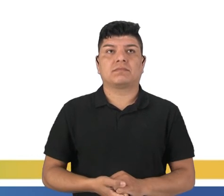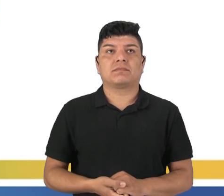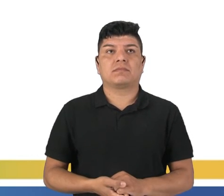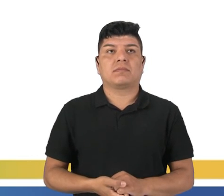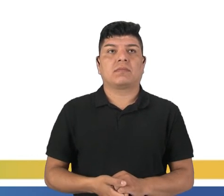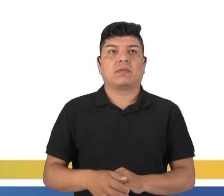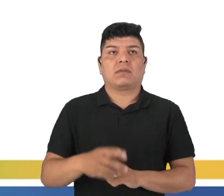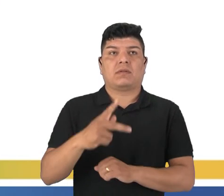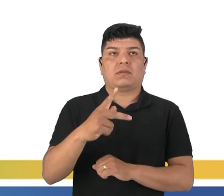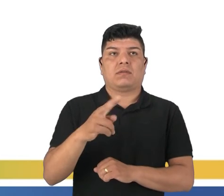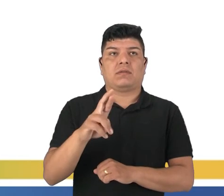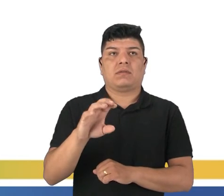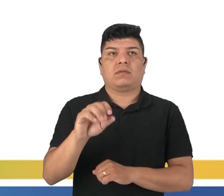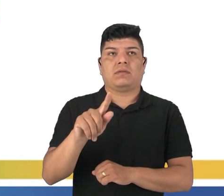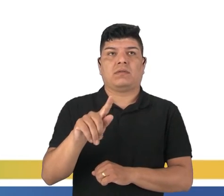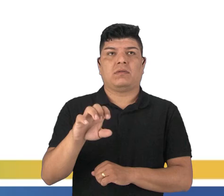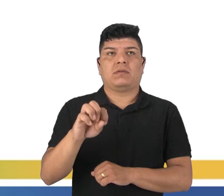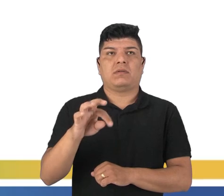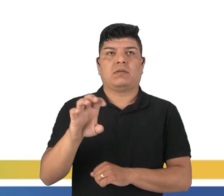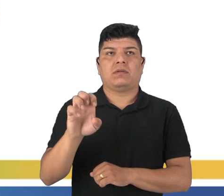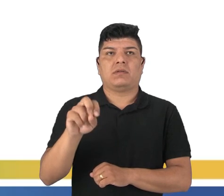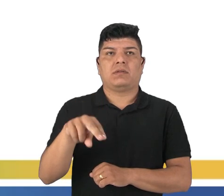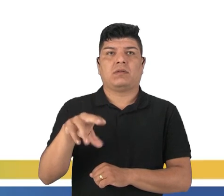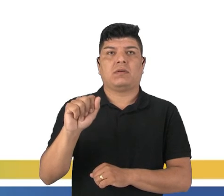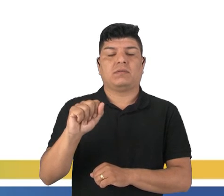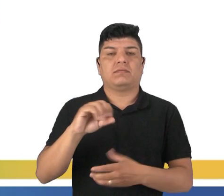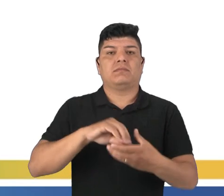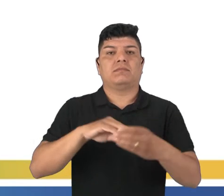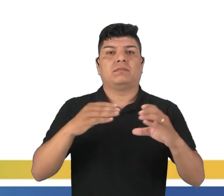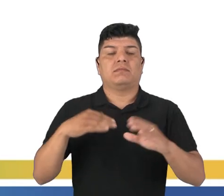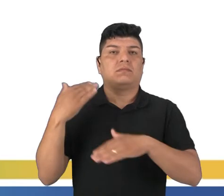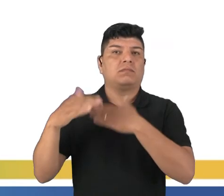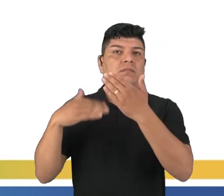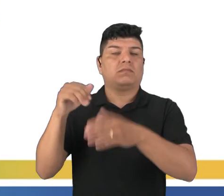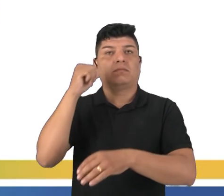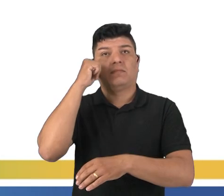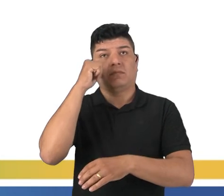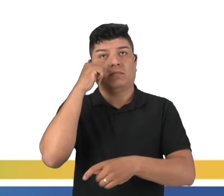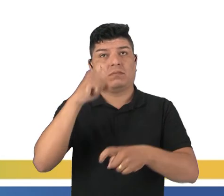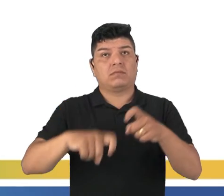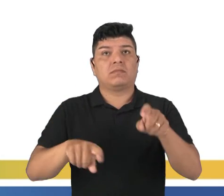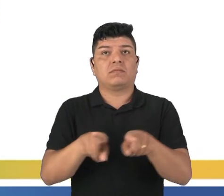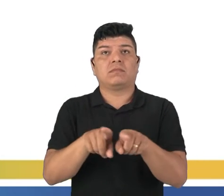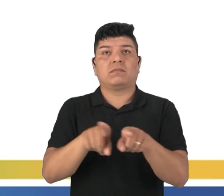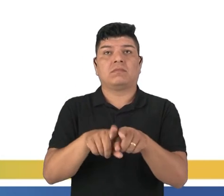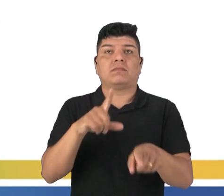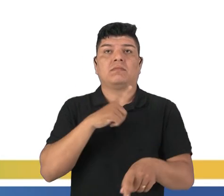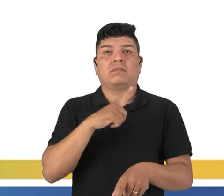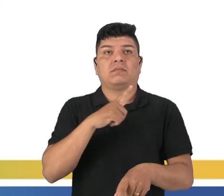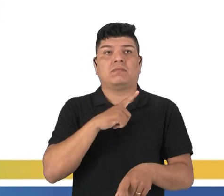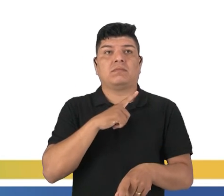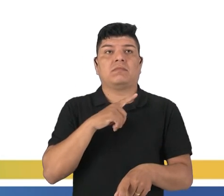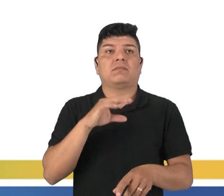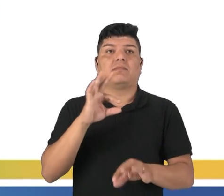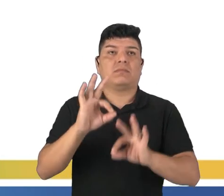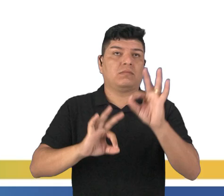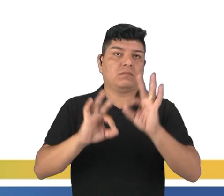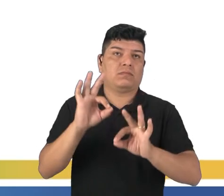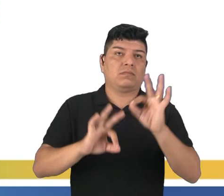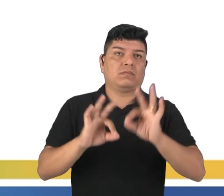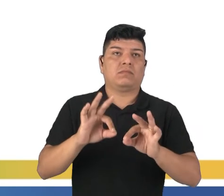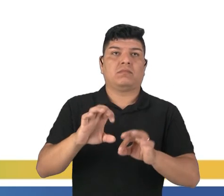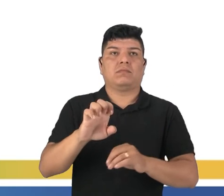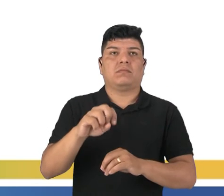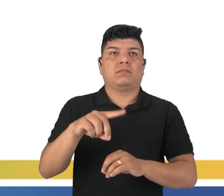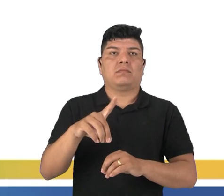a progesterona, que promove o desenvolvimento das características sexuais femininas e garante a manutenção do